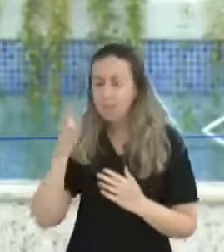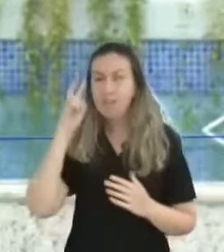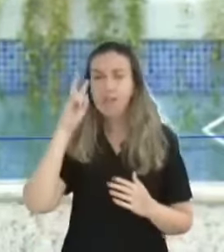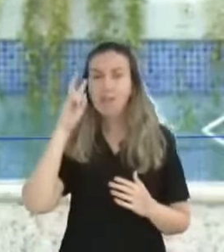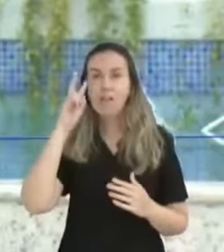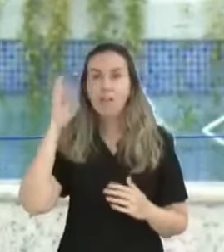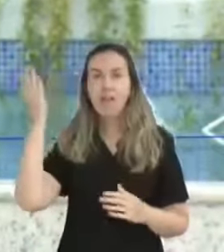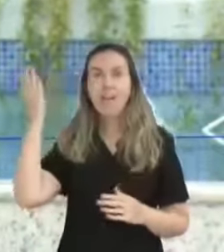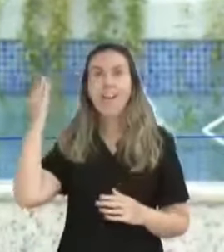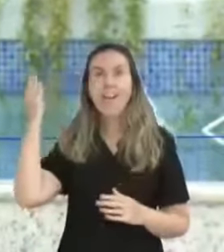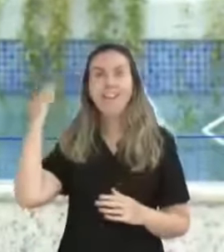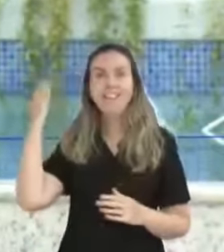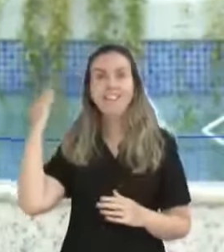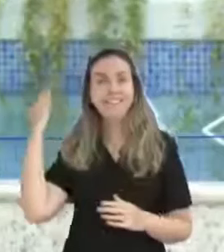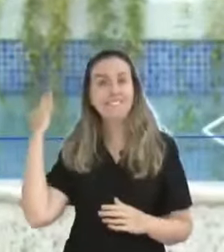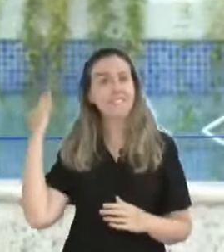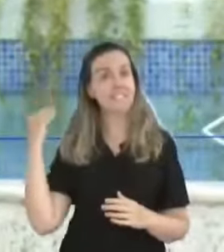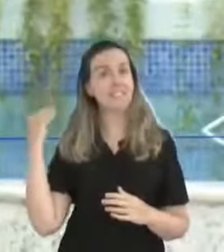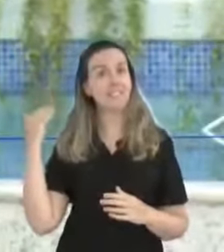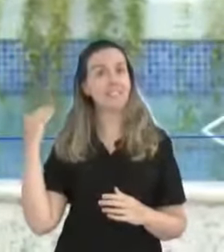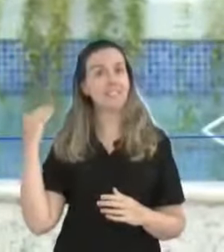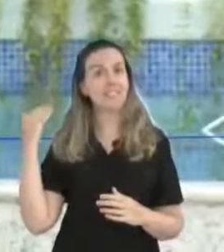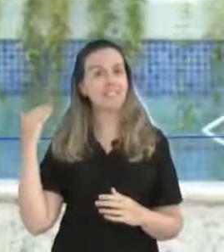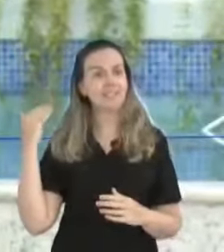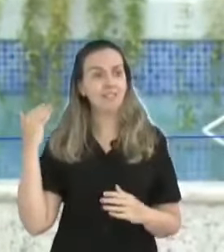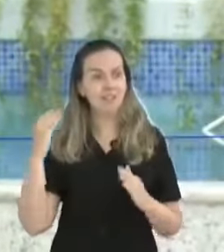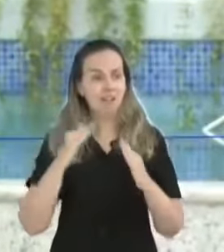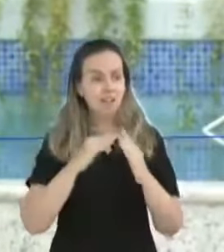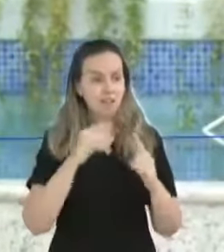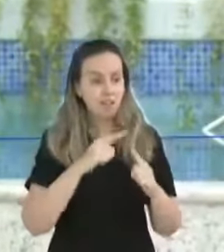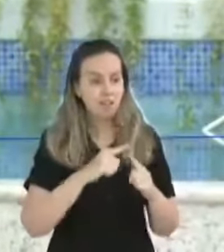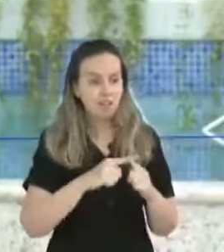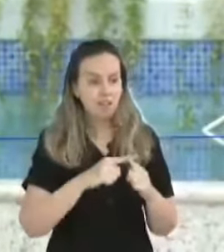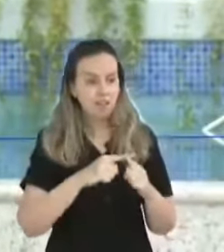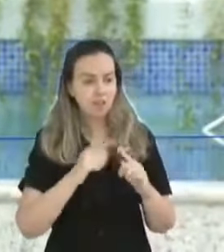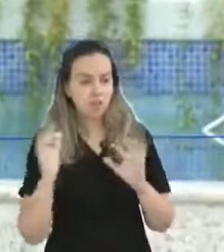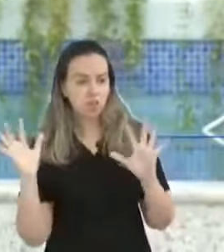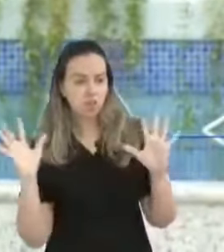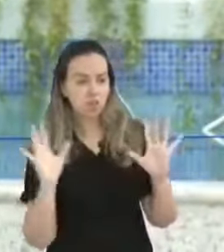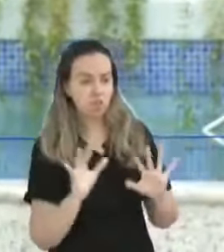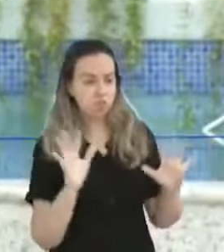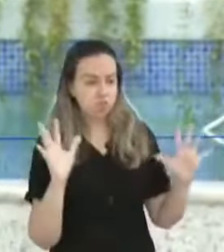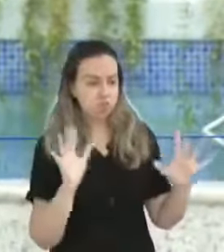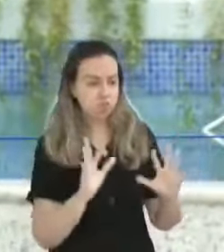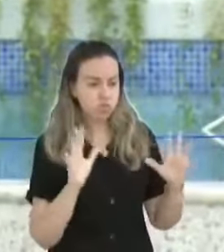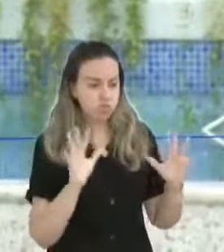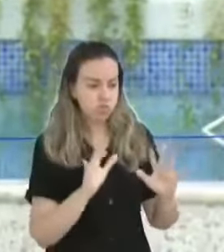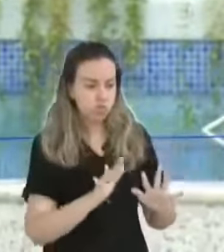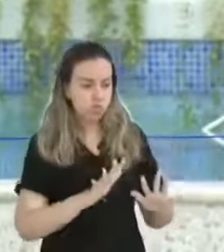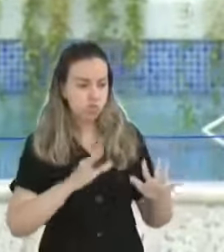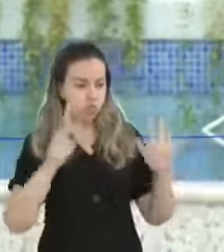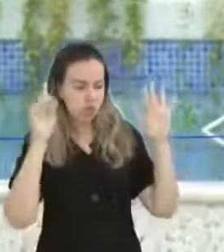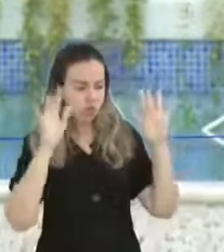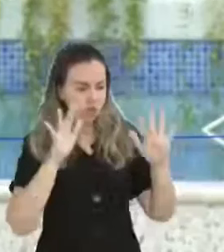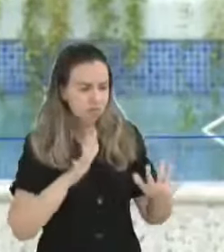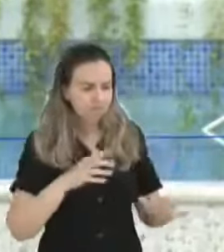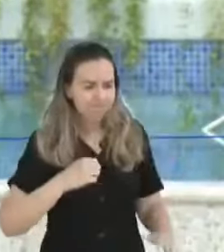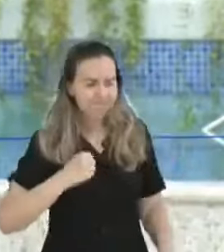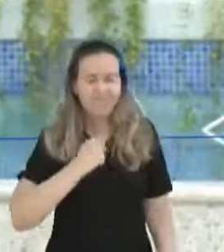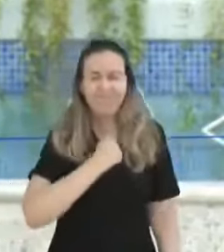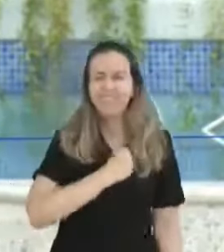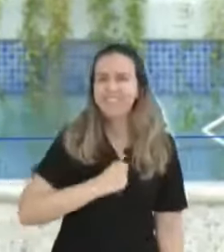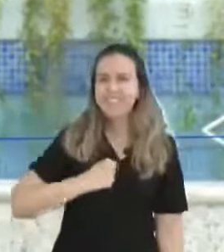se lembrar daqueles dias em que o templo se enchia da glória de Deus, e ele bateu uma